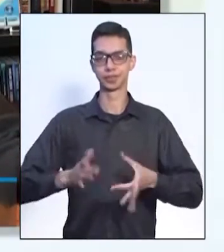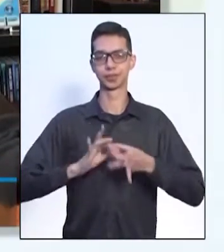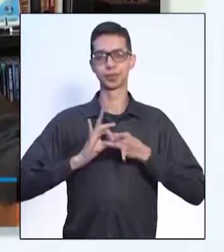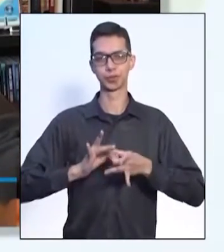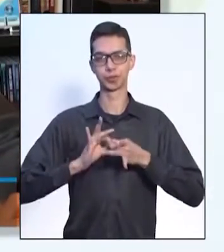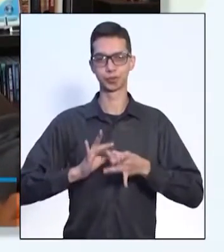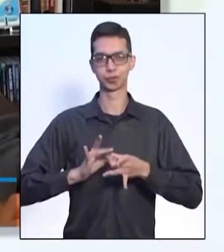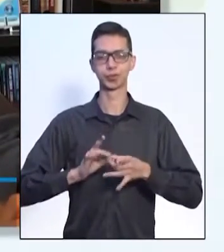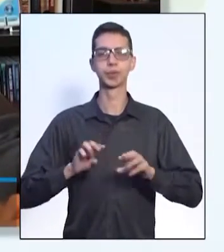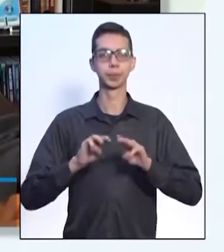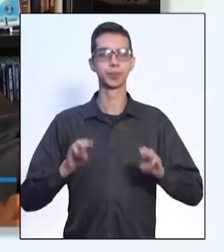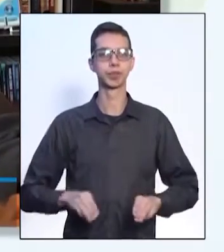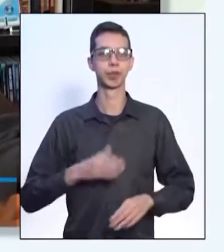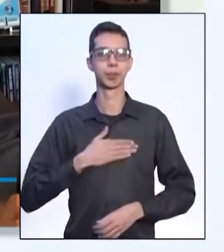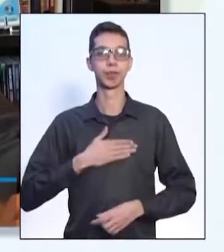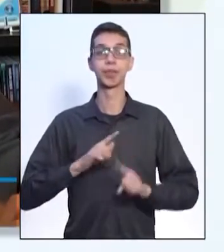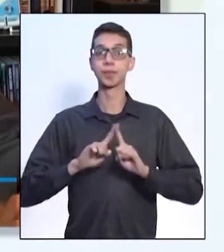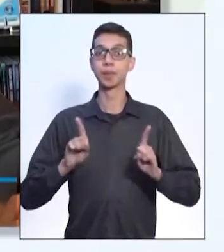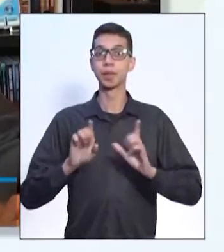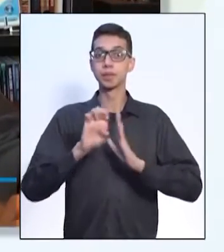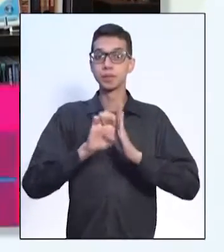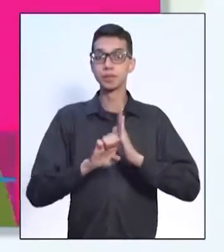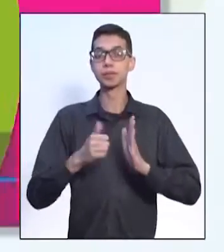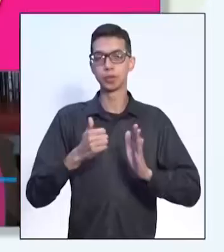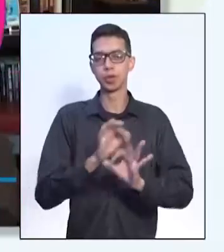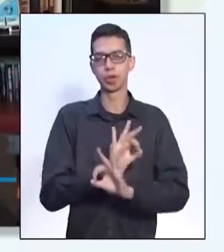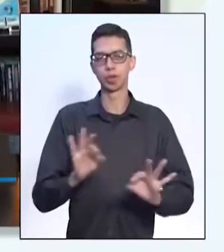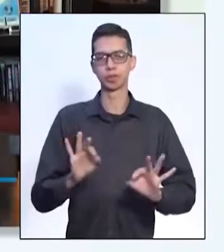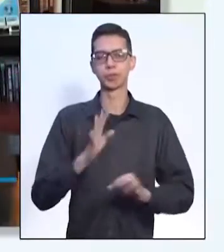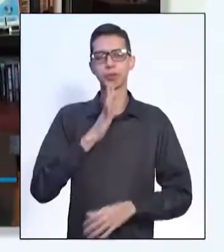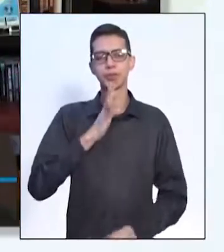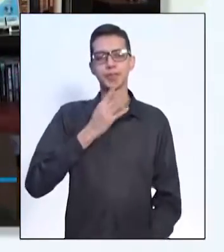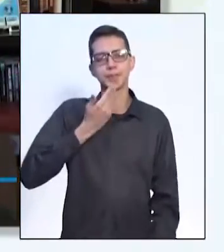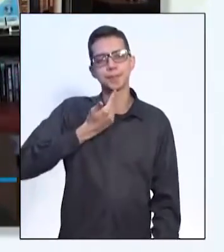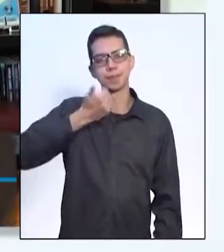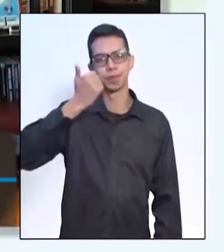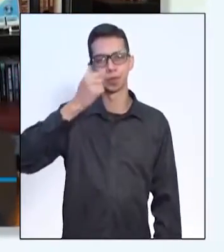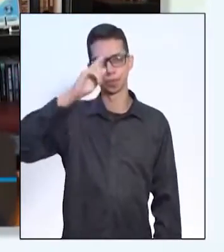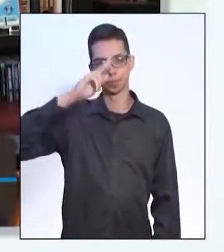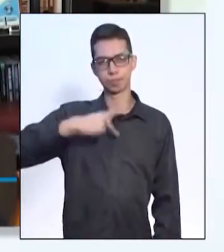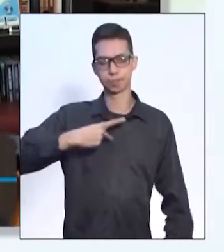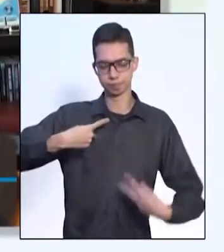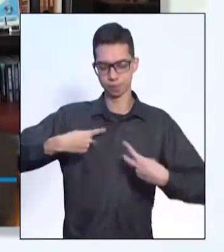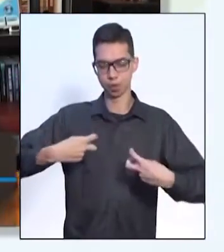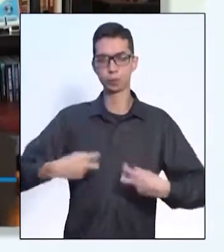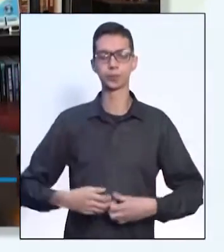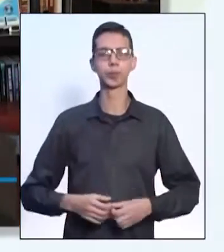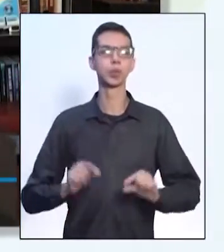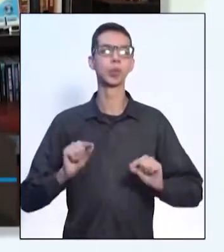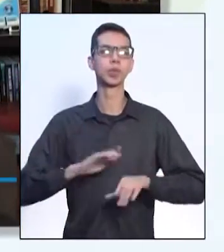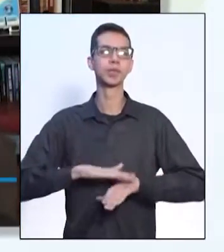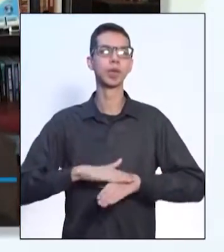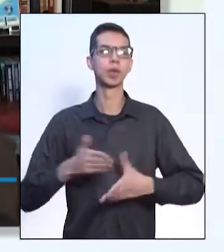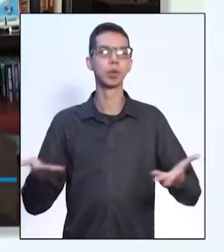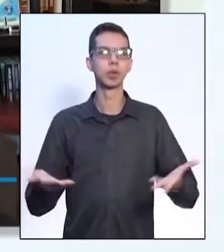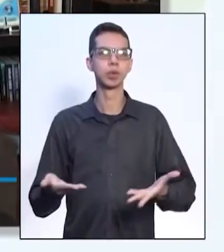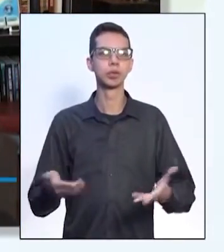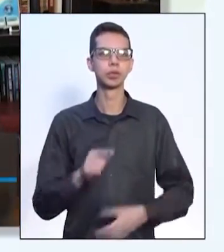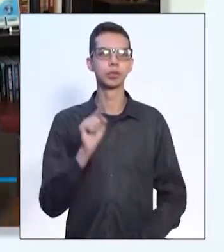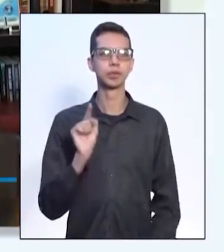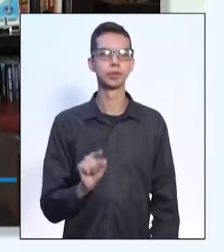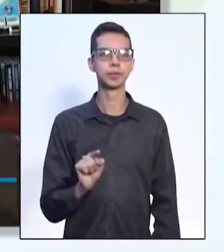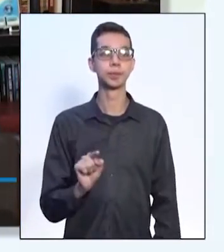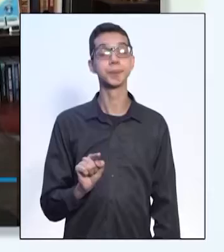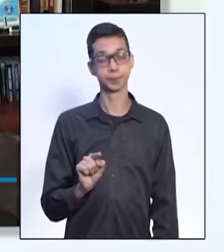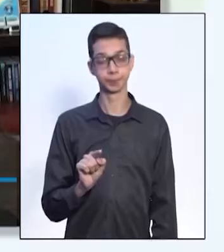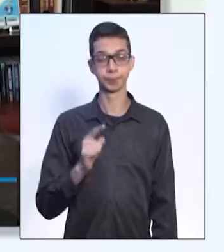exercício realmente para a gente se conhecer melhor. E o que nós vamos fazer hoje? Bom, hoje nós vamos pensar